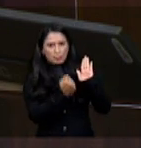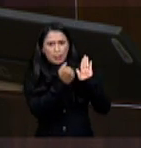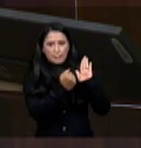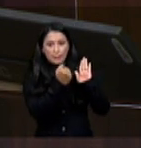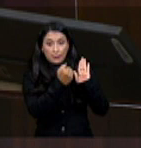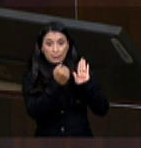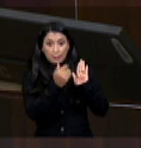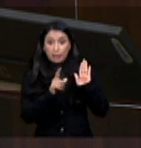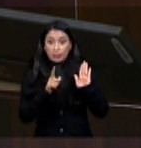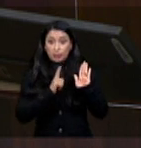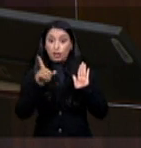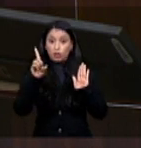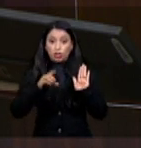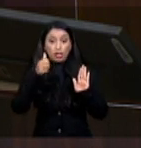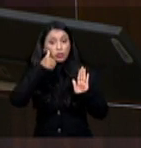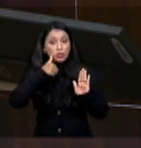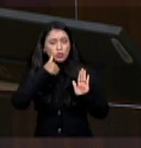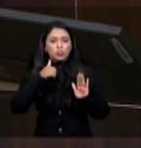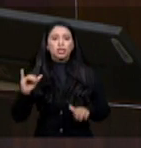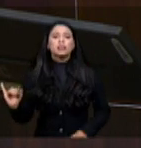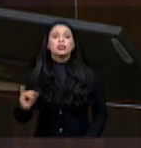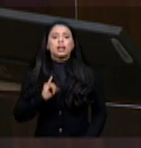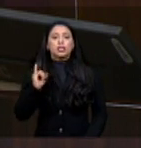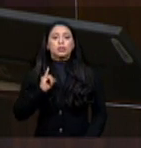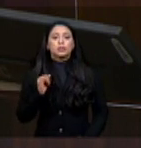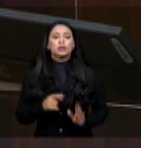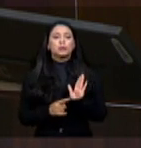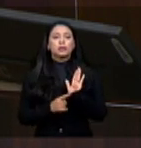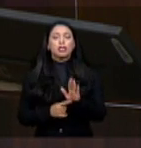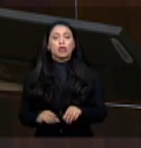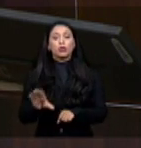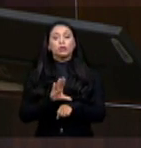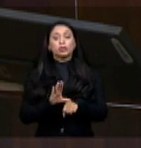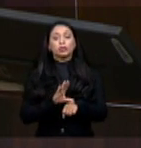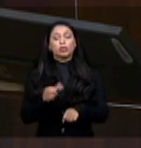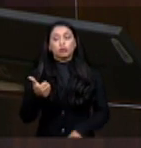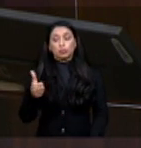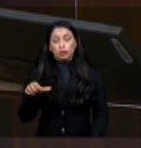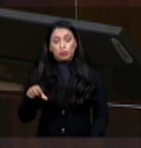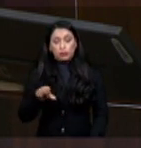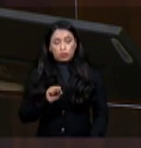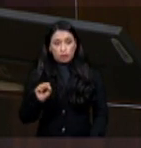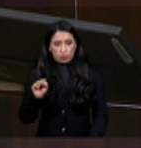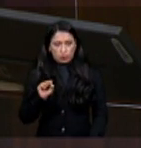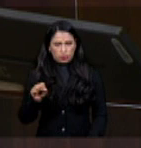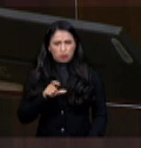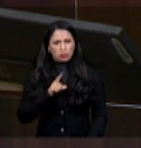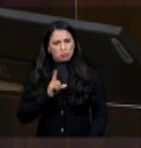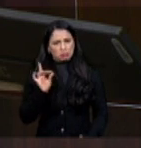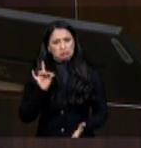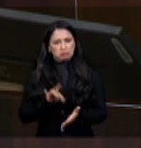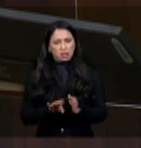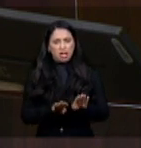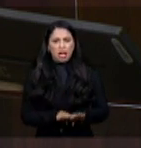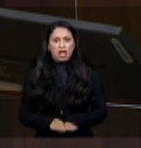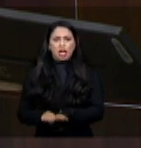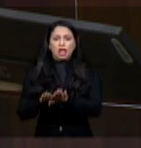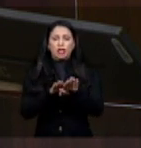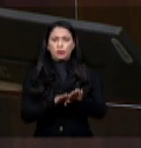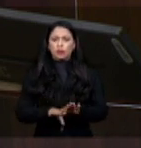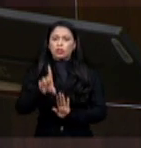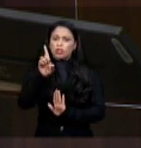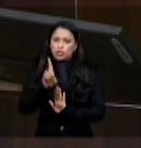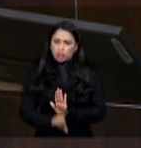concerne aos direitos das mulheres é importante destacar que a Constituição da República de 88 o grupo amplamente a igualdade de